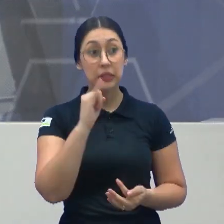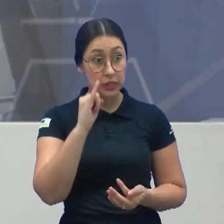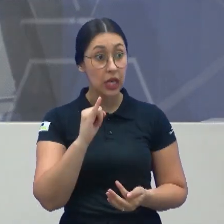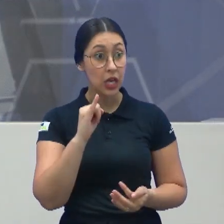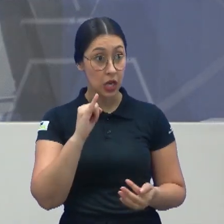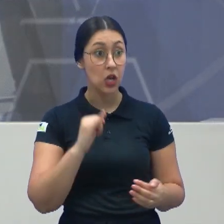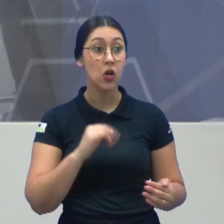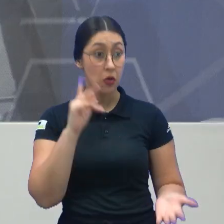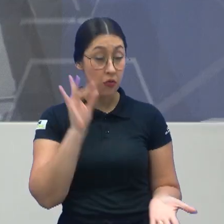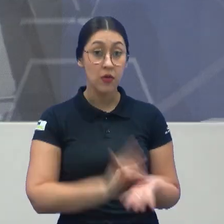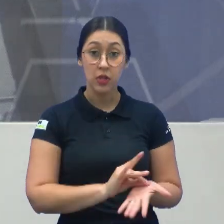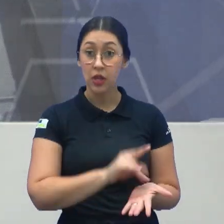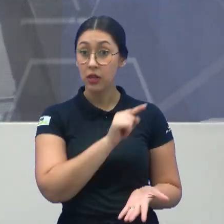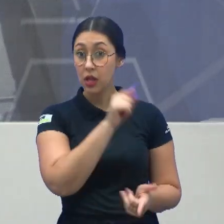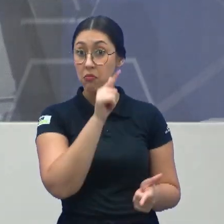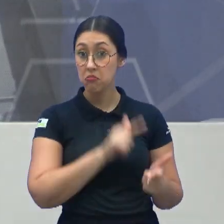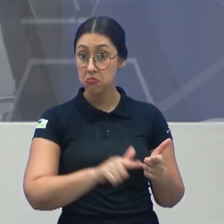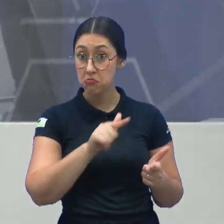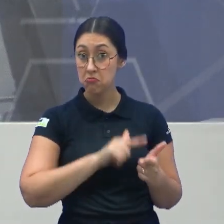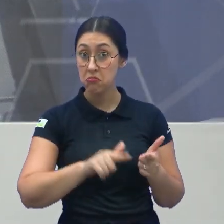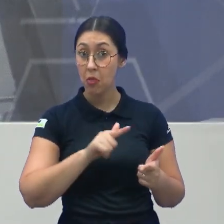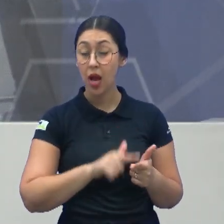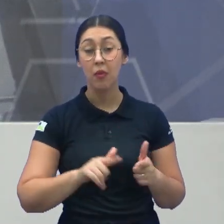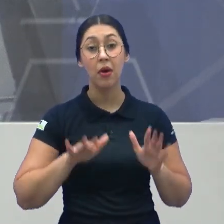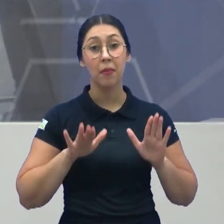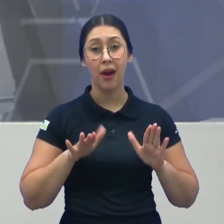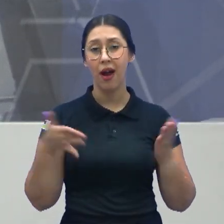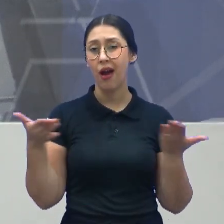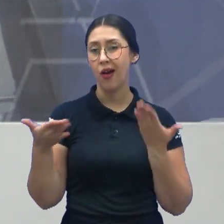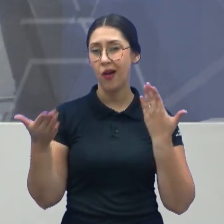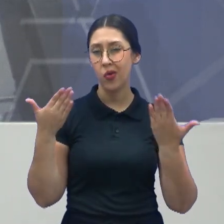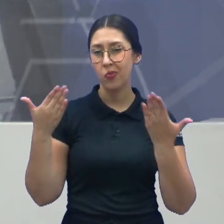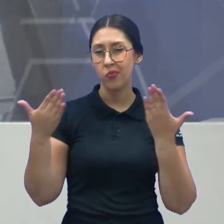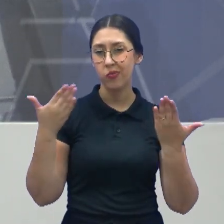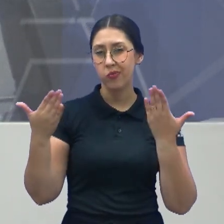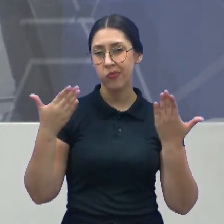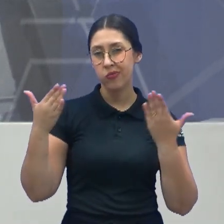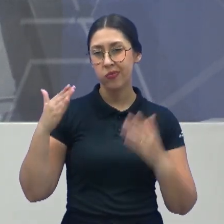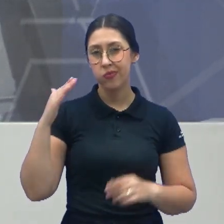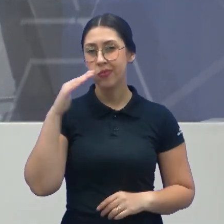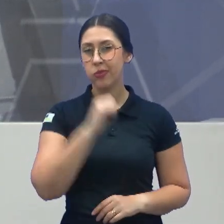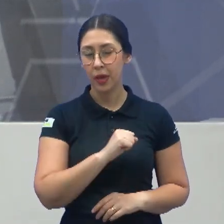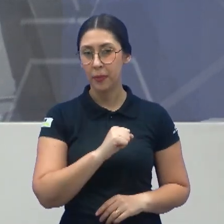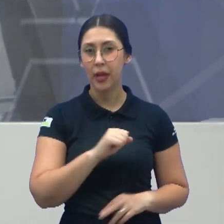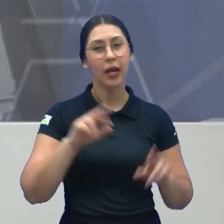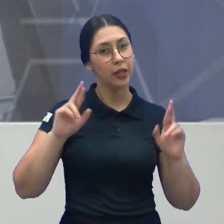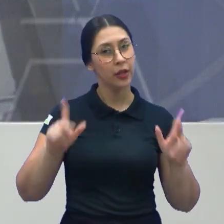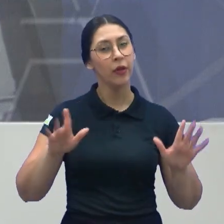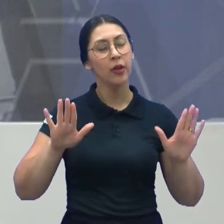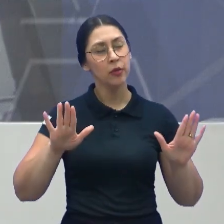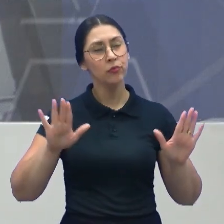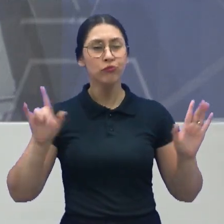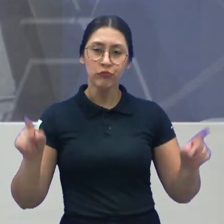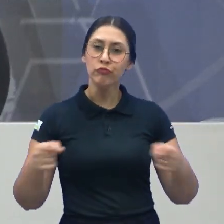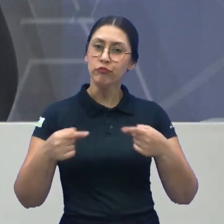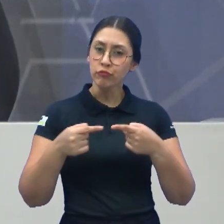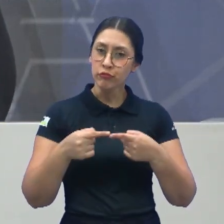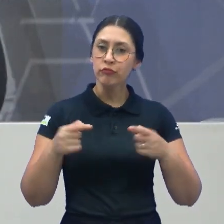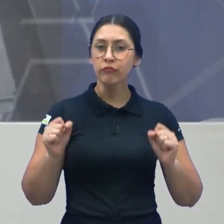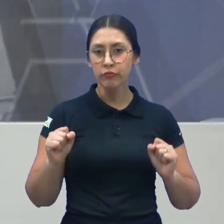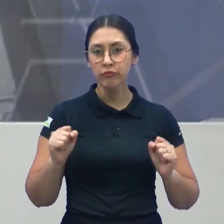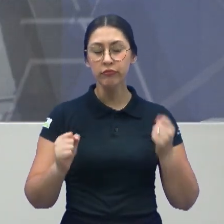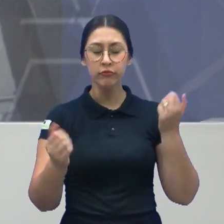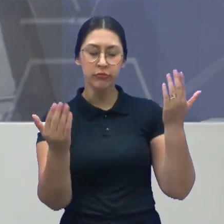improbidade administrativa. E fazer uma comparação rápida, e eu entrando nesse assunto, que não tem nada a ver, mas tem a ver, uma